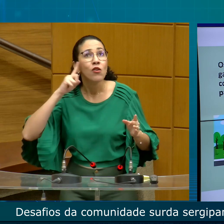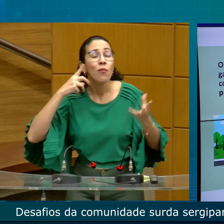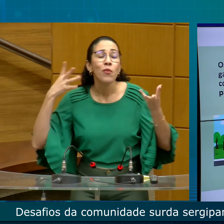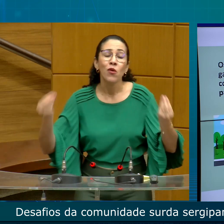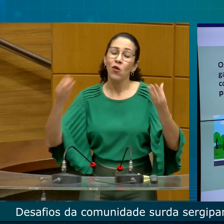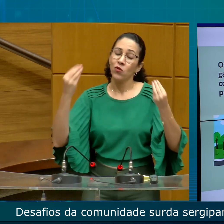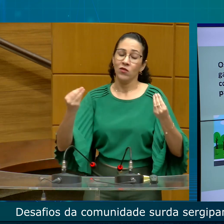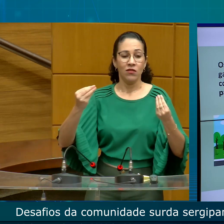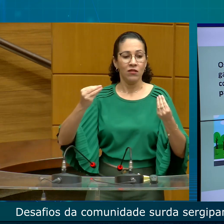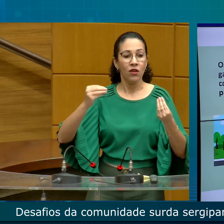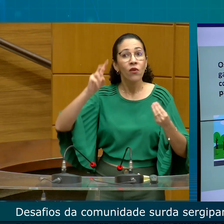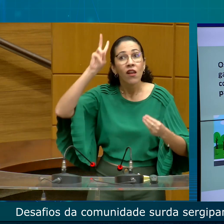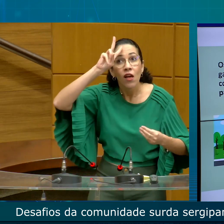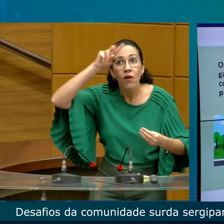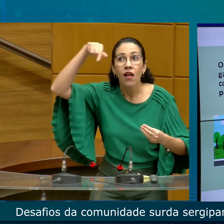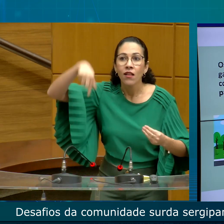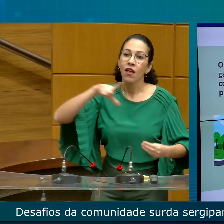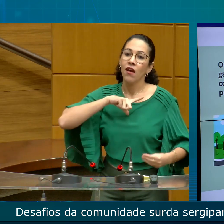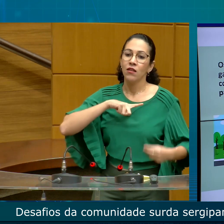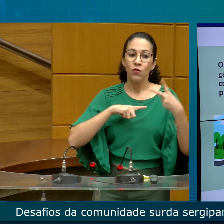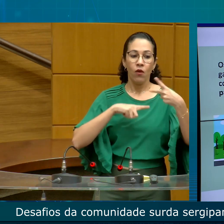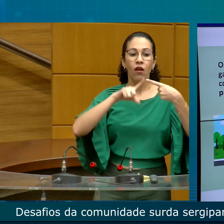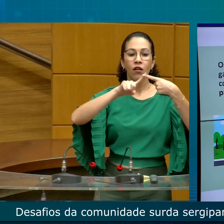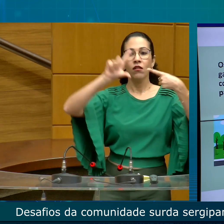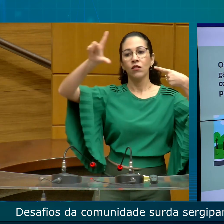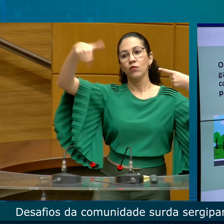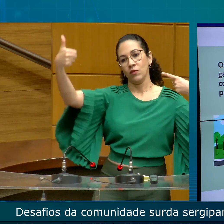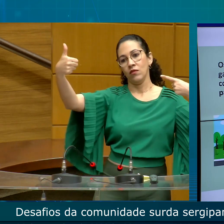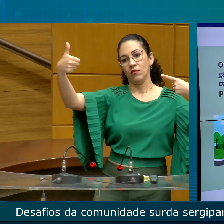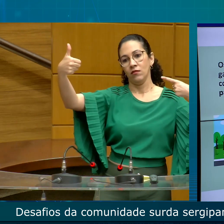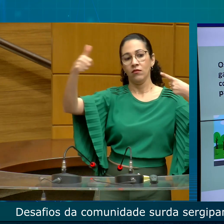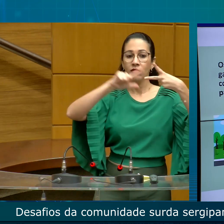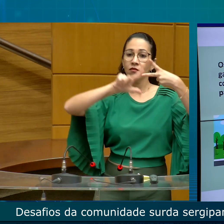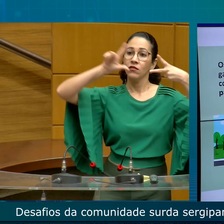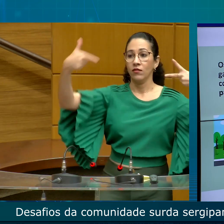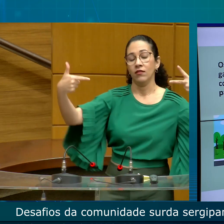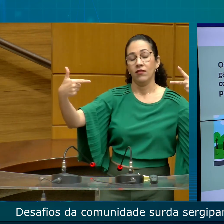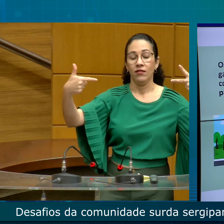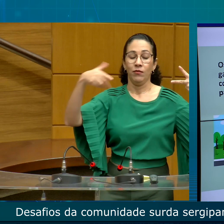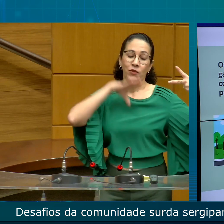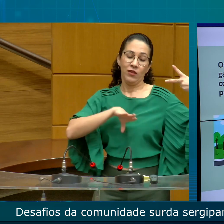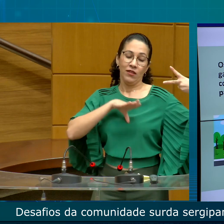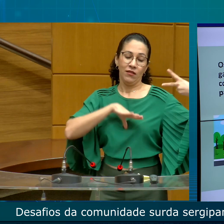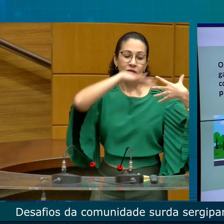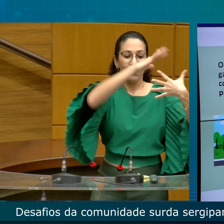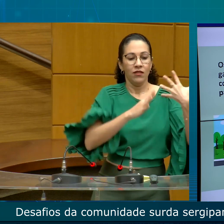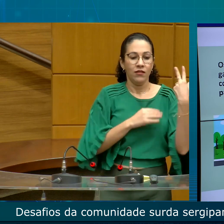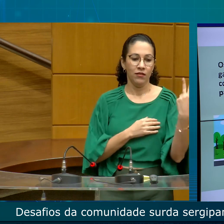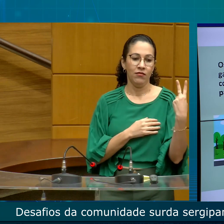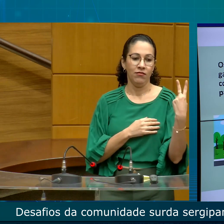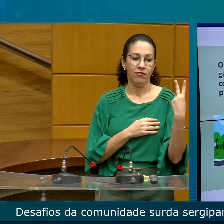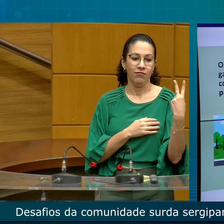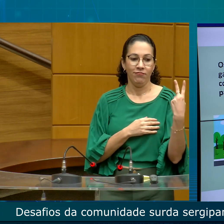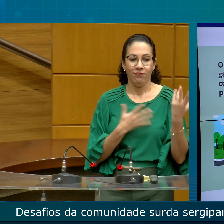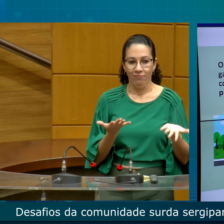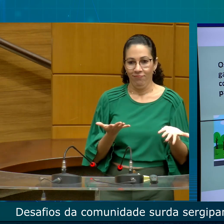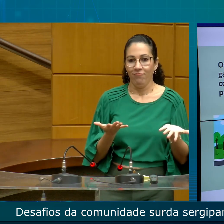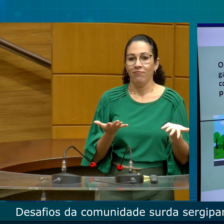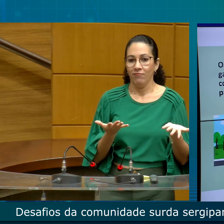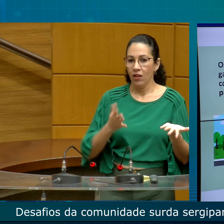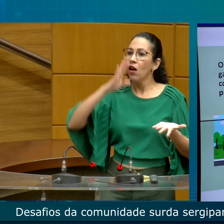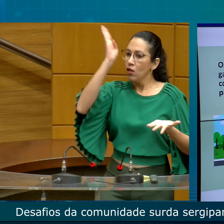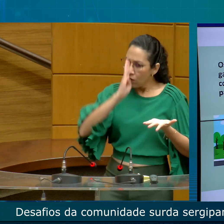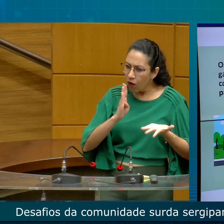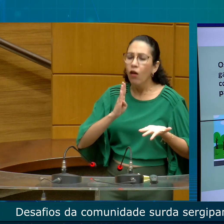outros estados, sim, aqui no Brasil há muito que se evoluir, né? Eu lembro lá sobre a questão da L1, da L2, né? Da primeira língua e